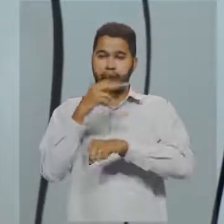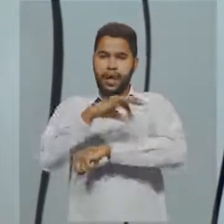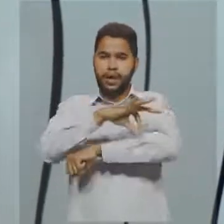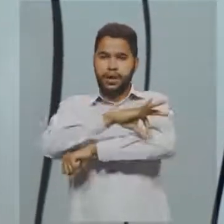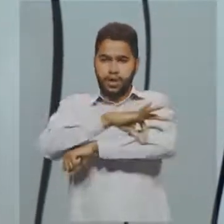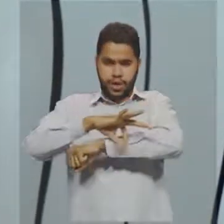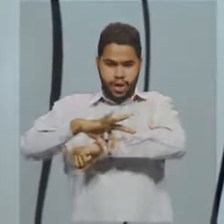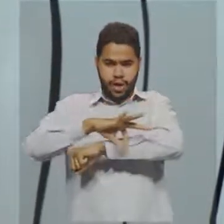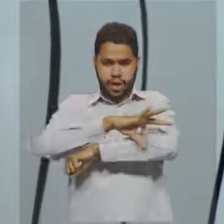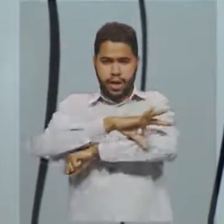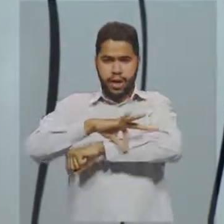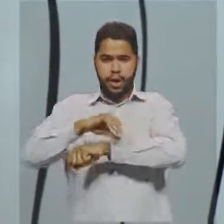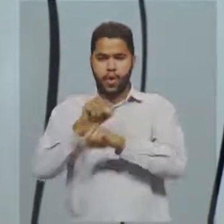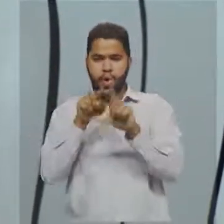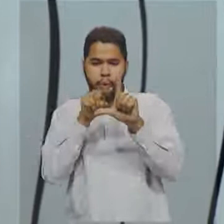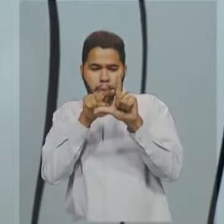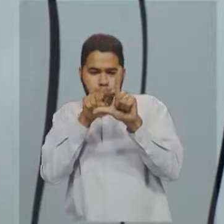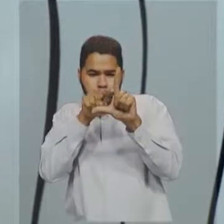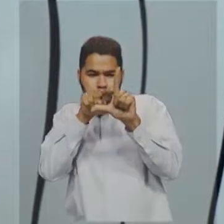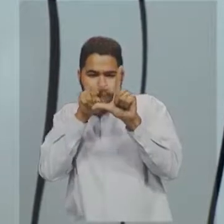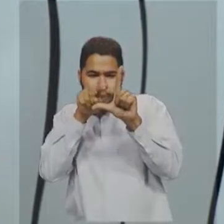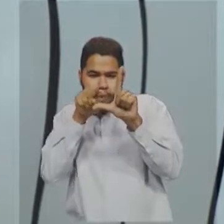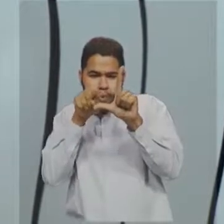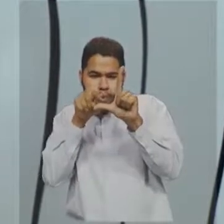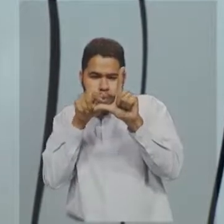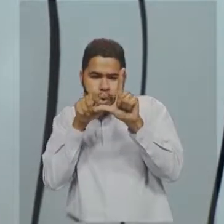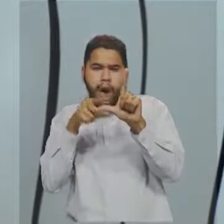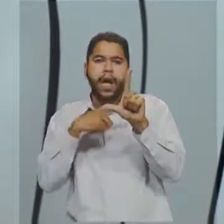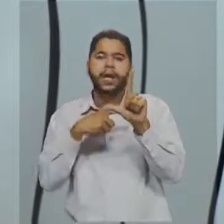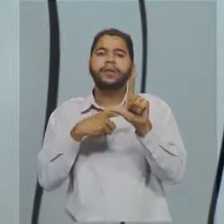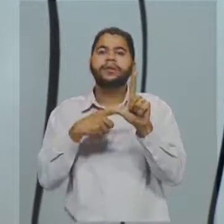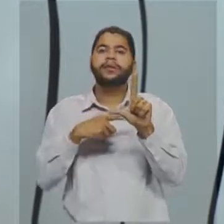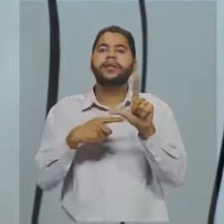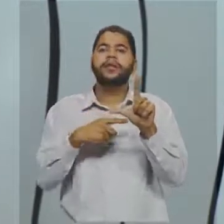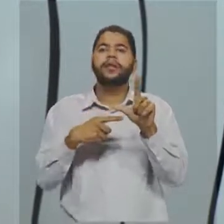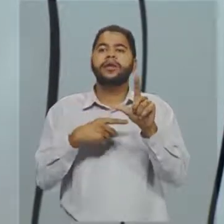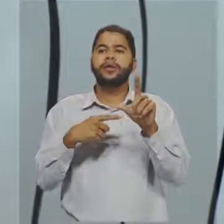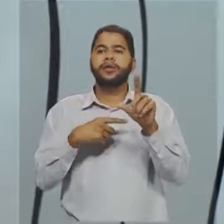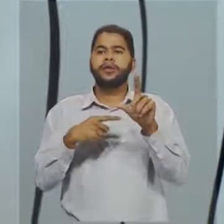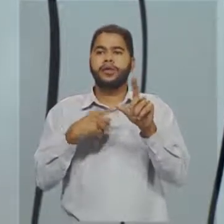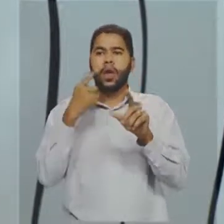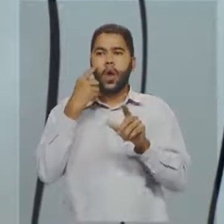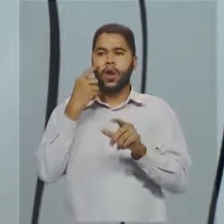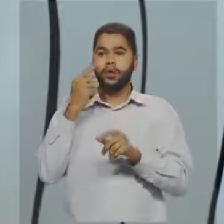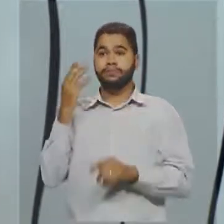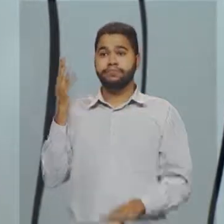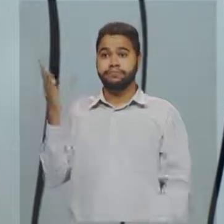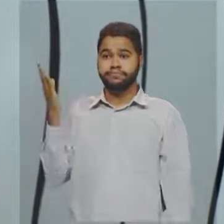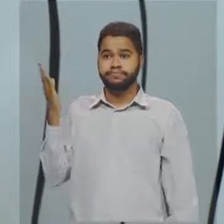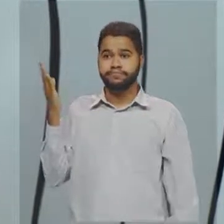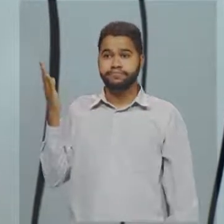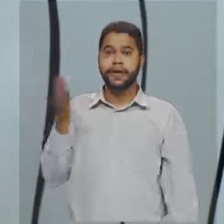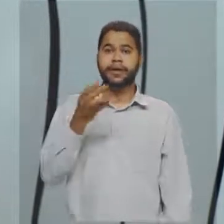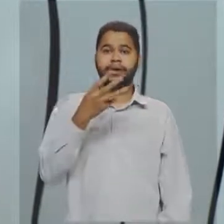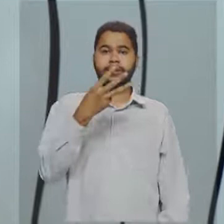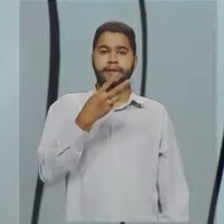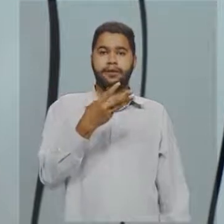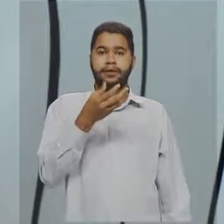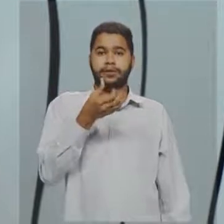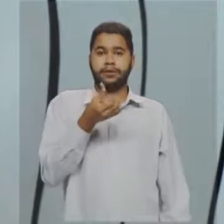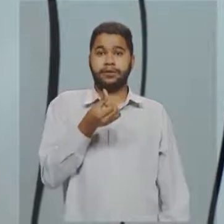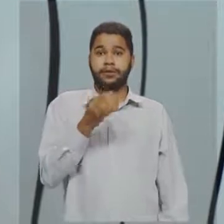medir circunferência, e ele tem todos os ângulos aqui, que nós temos os